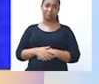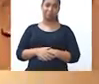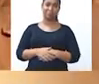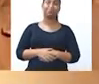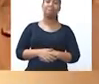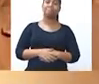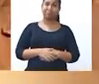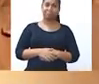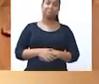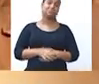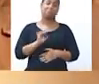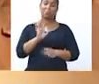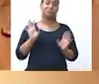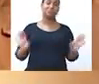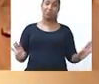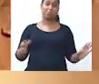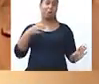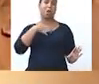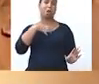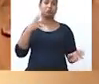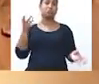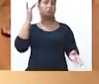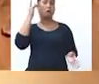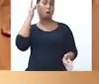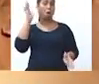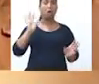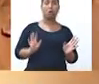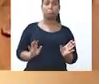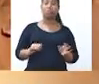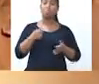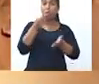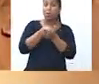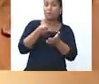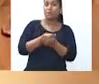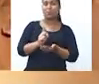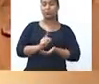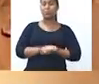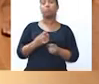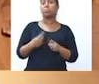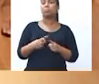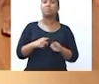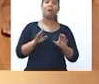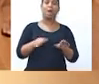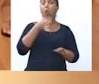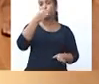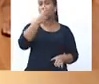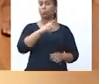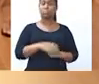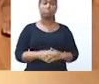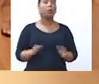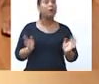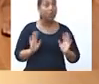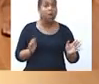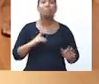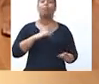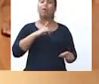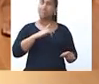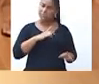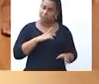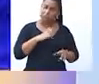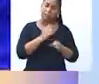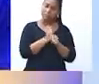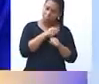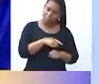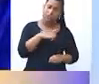Opinião. Exatamente. Achismo. Não acha que a gente está tendo uma rigorosidade? Porque, não, mas isso é opinião sua. Não, mas tem dados, tem